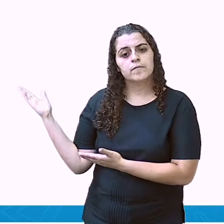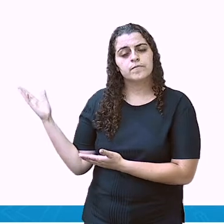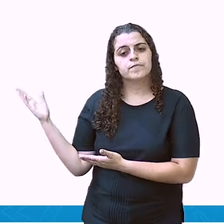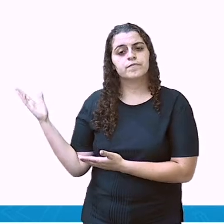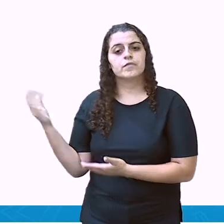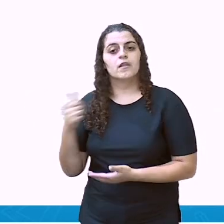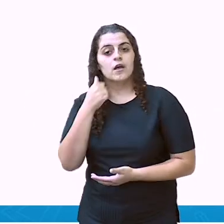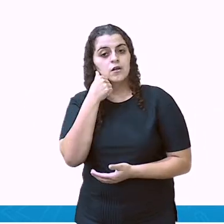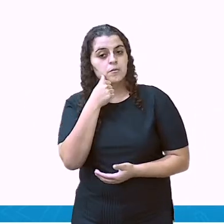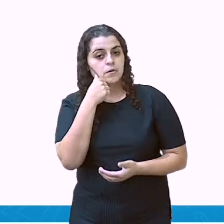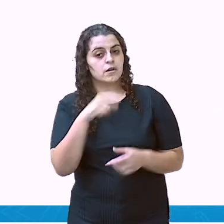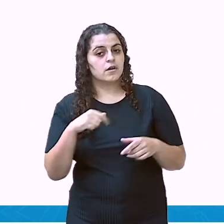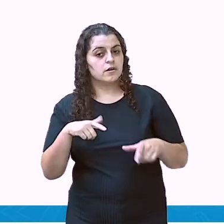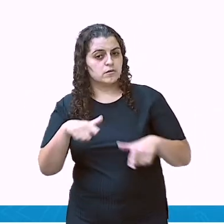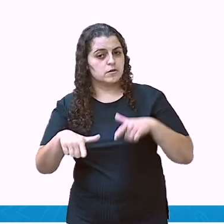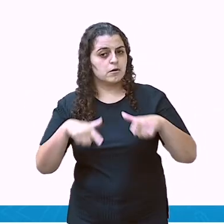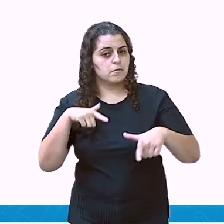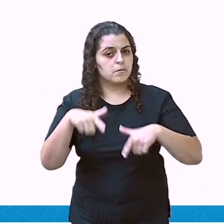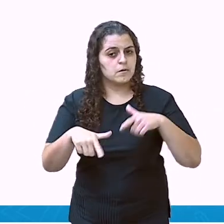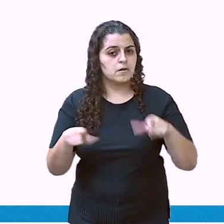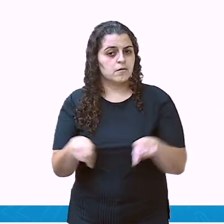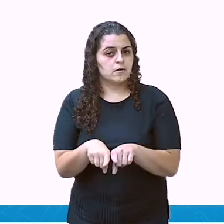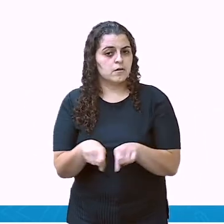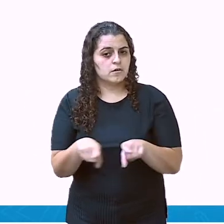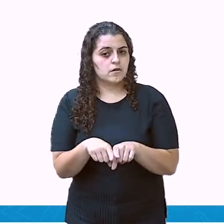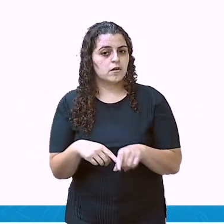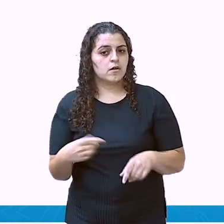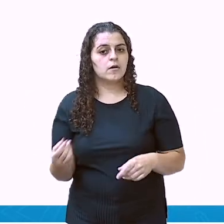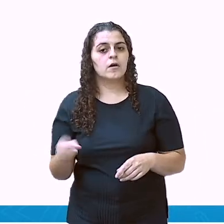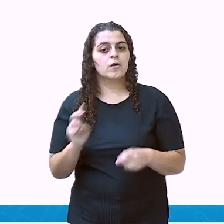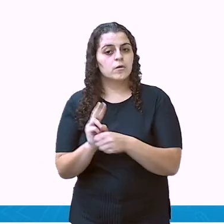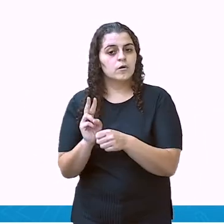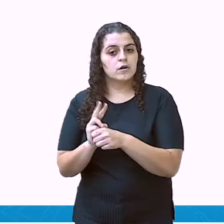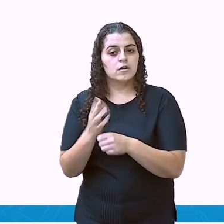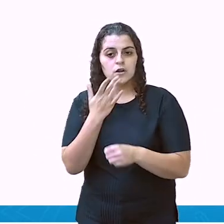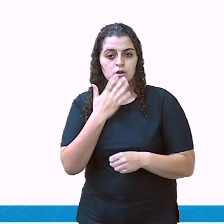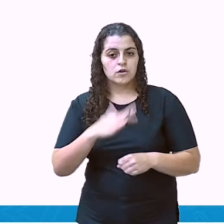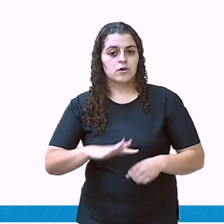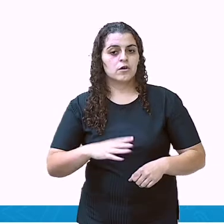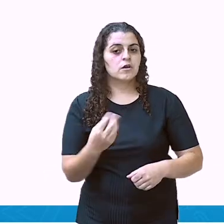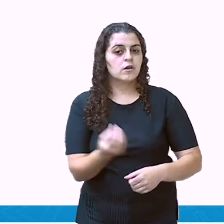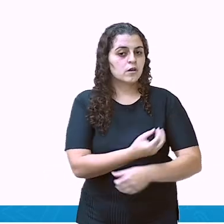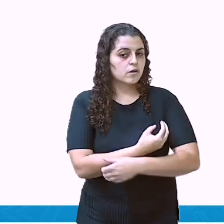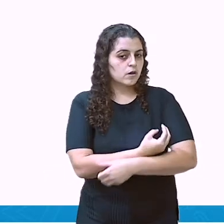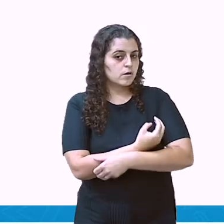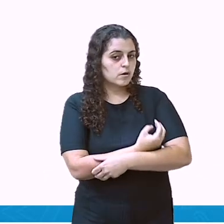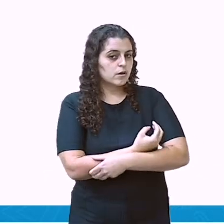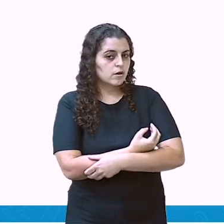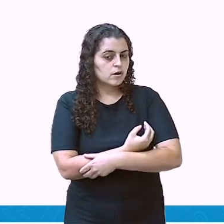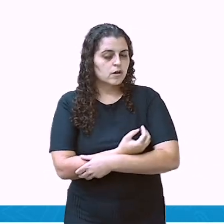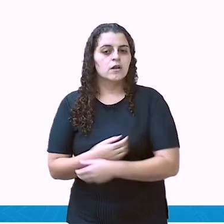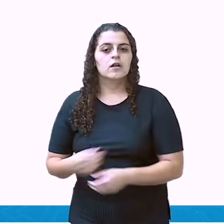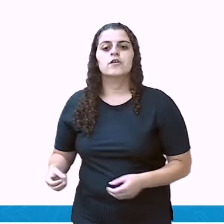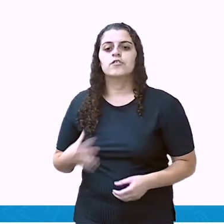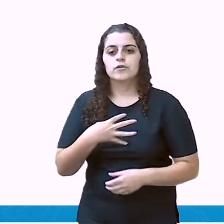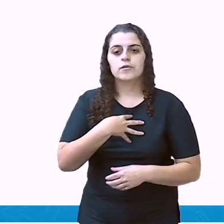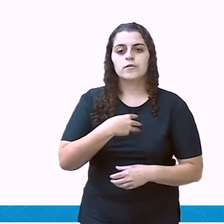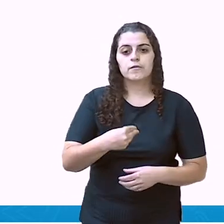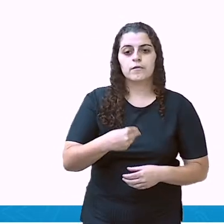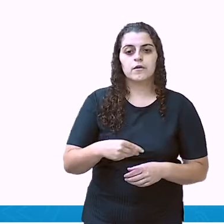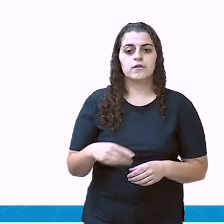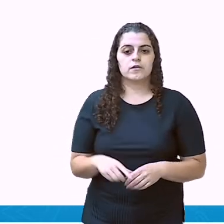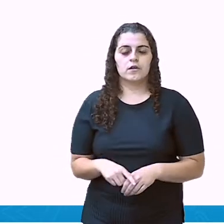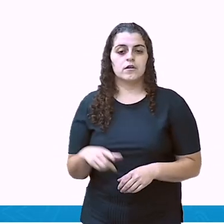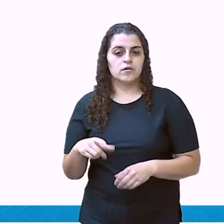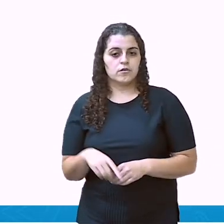mulheres trabalhavam também de amas de leite. Elas tinham o filho delas, prestem